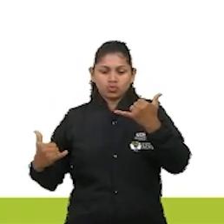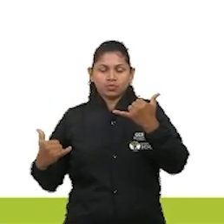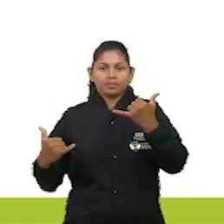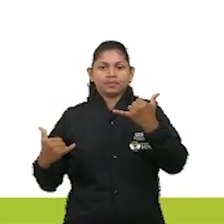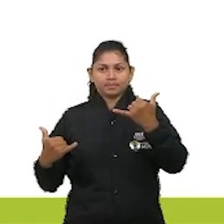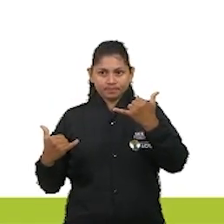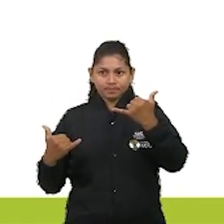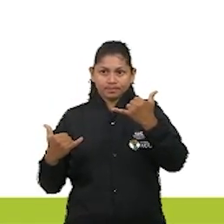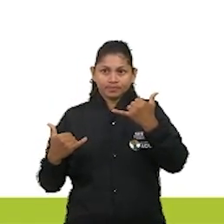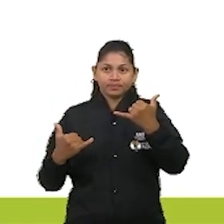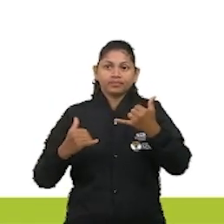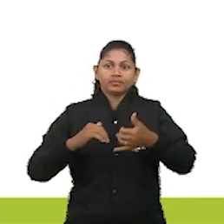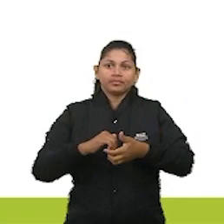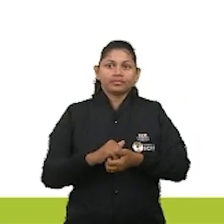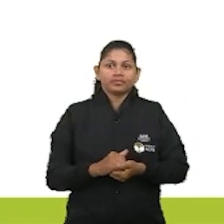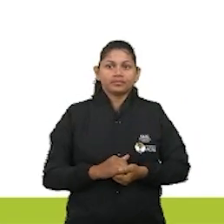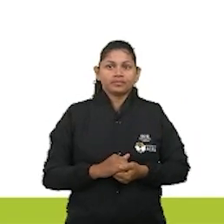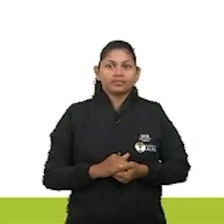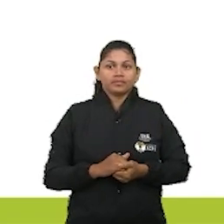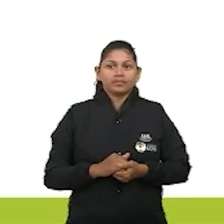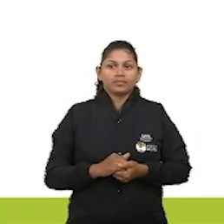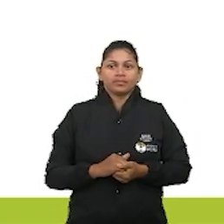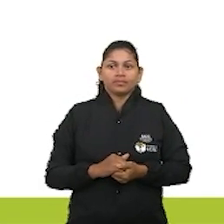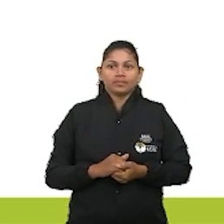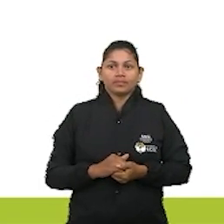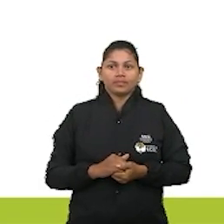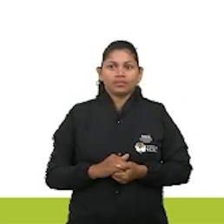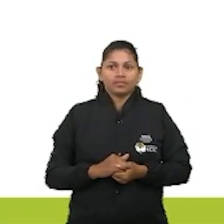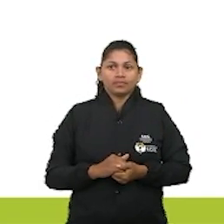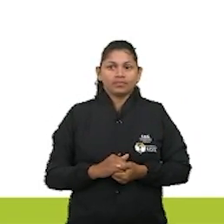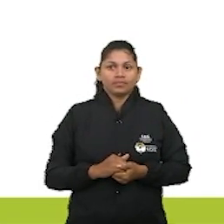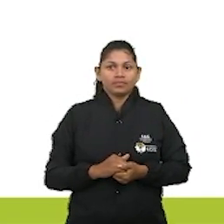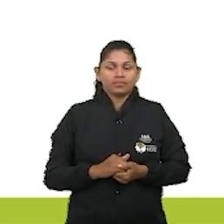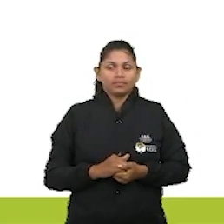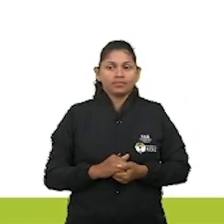entrando, aí ela se depara com outros